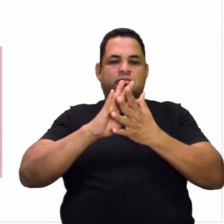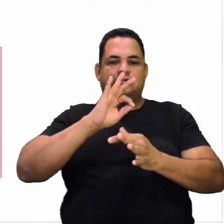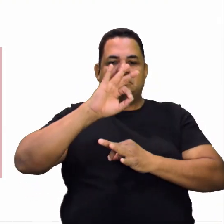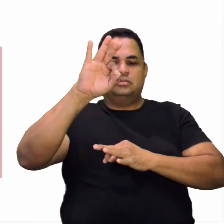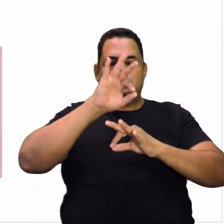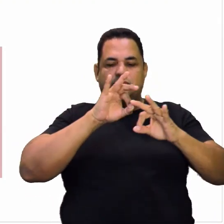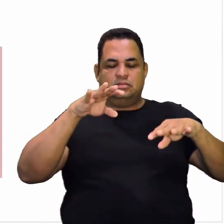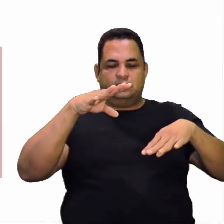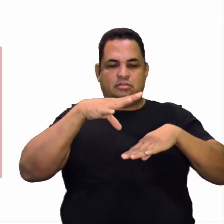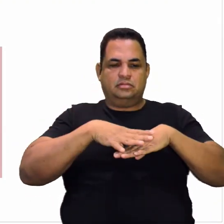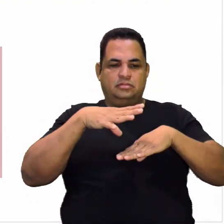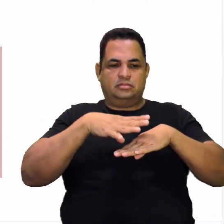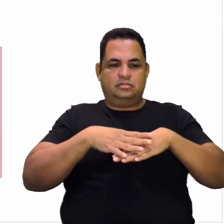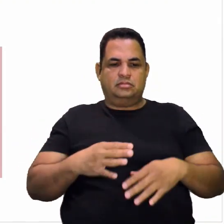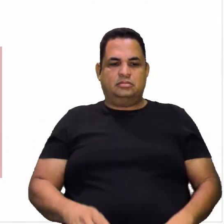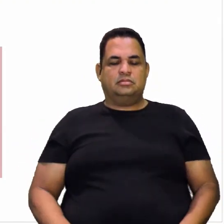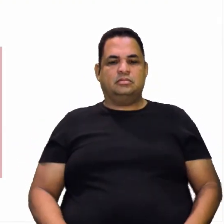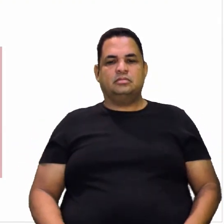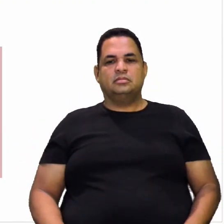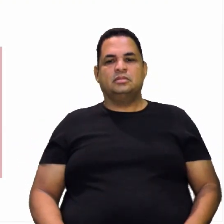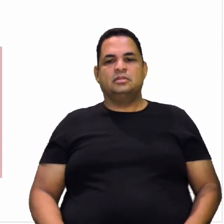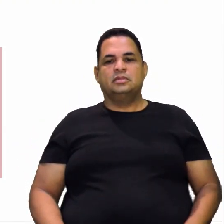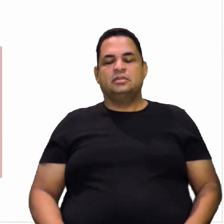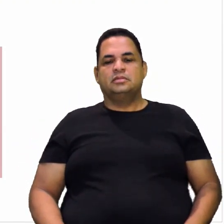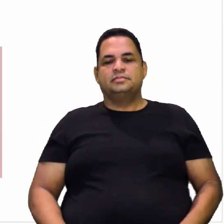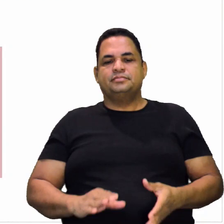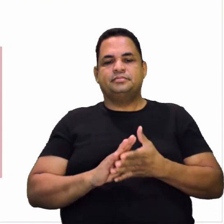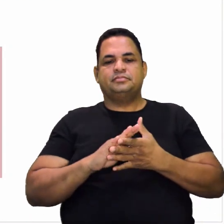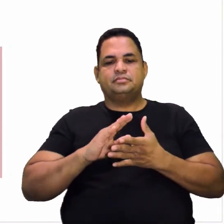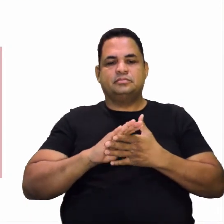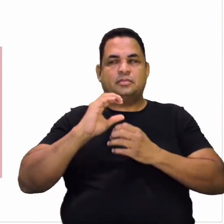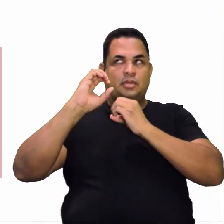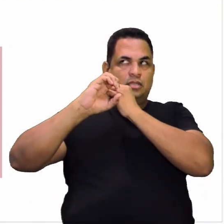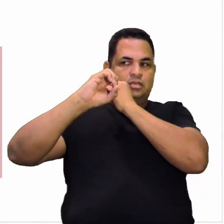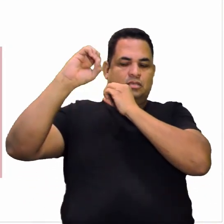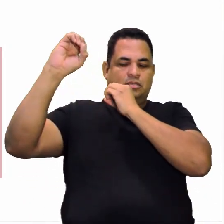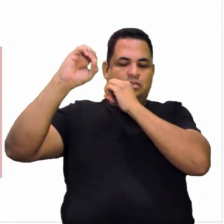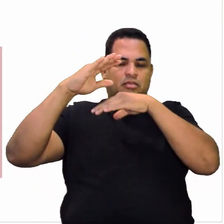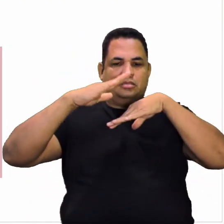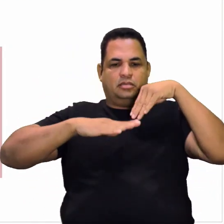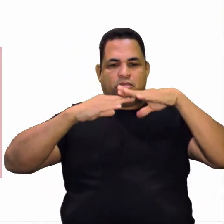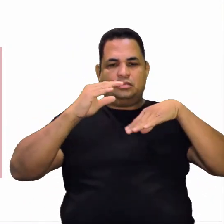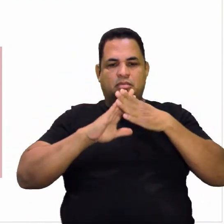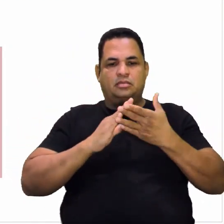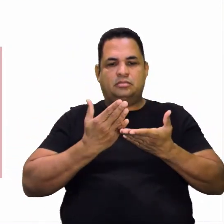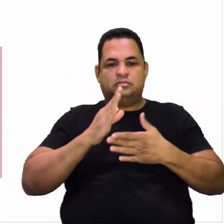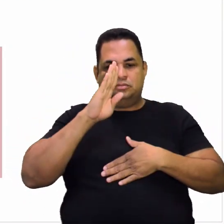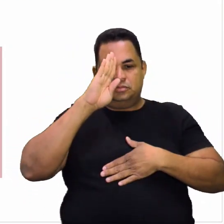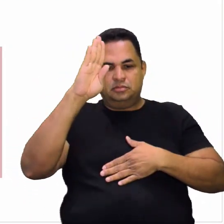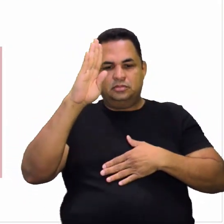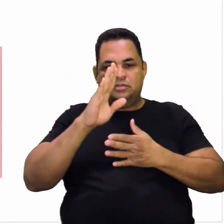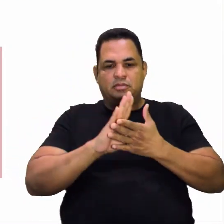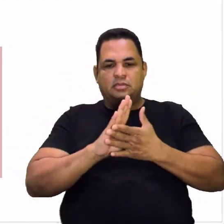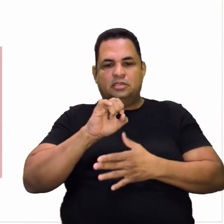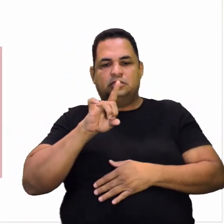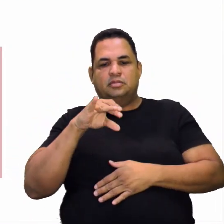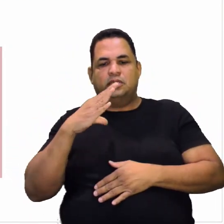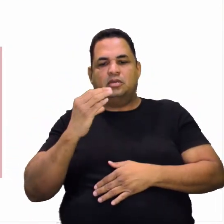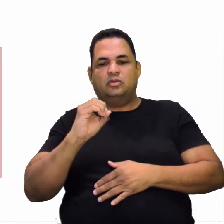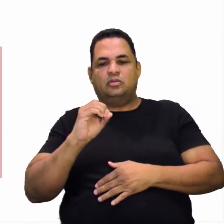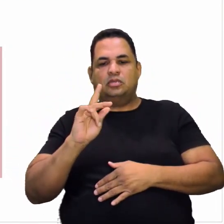geometria. Na astronomia, por exemplo, vai se destacar Starco e Hipparco.